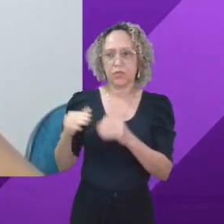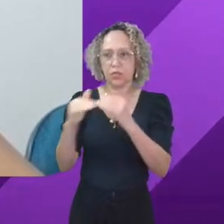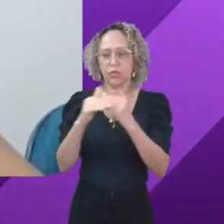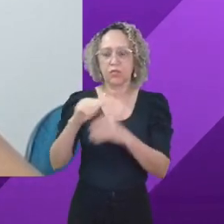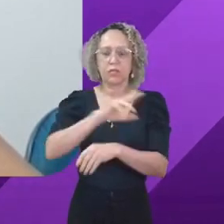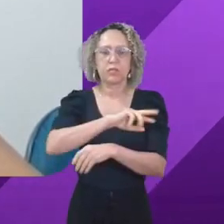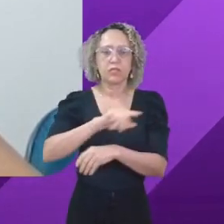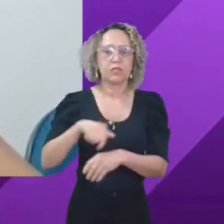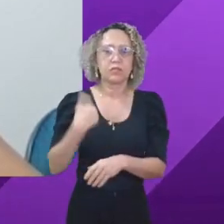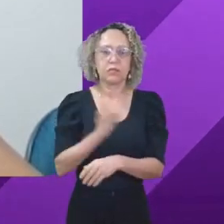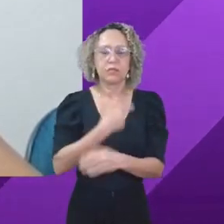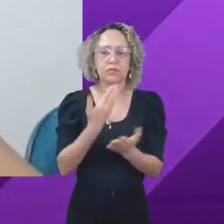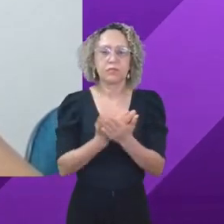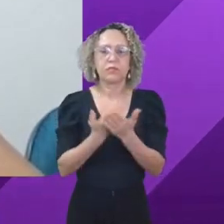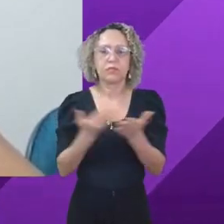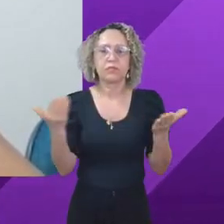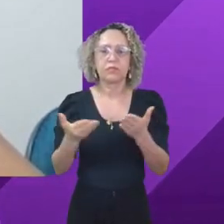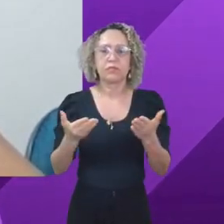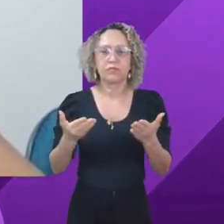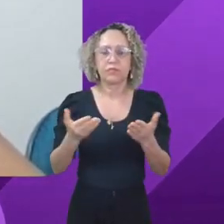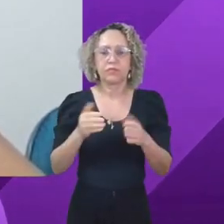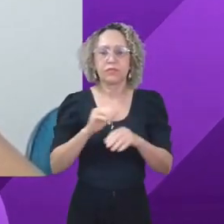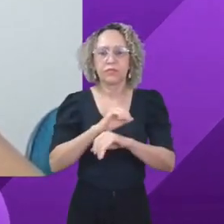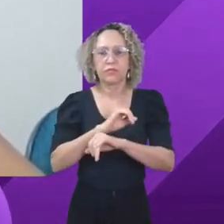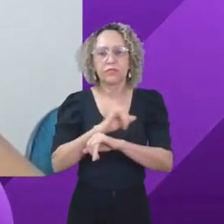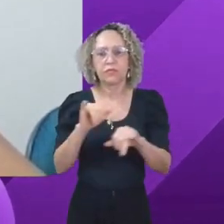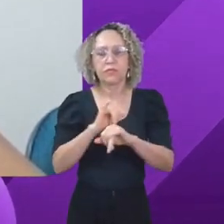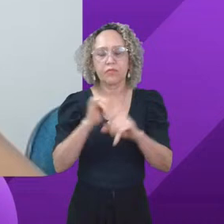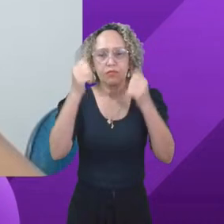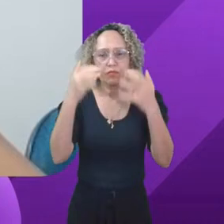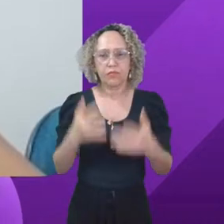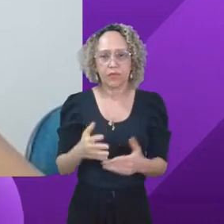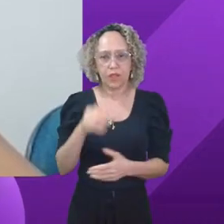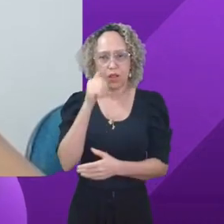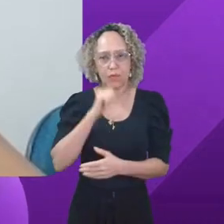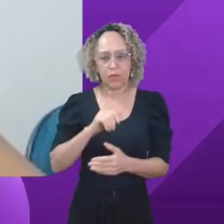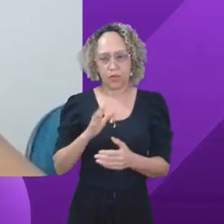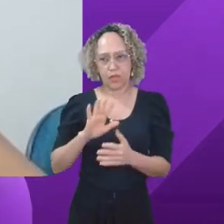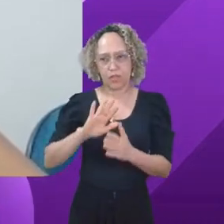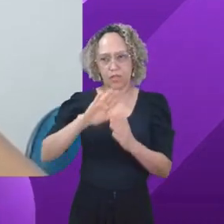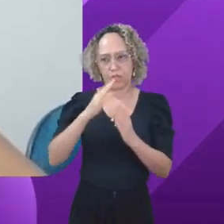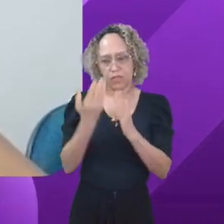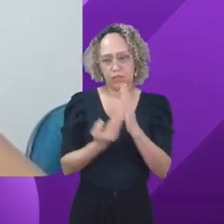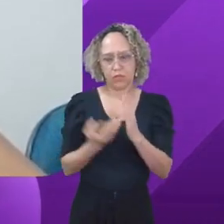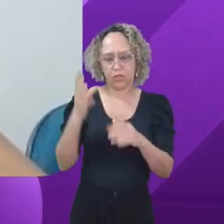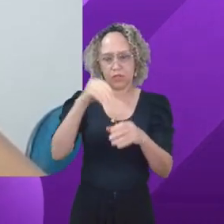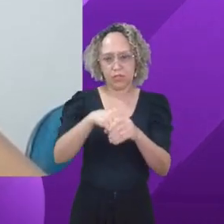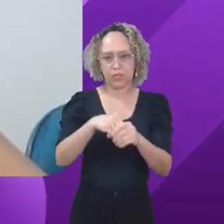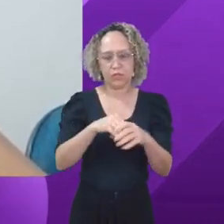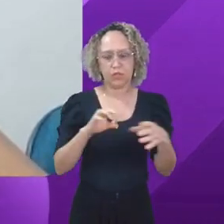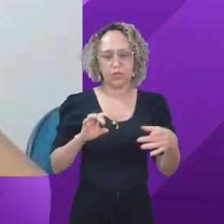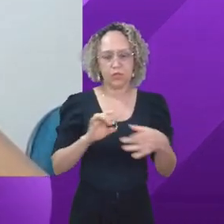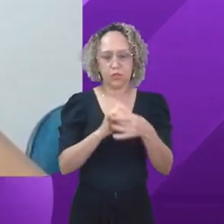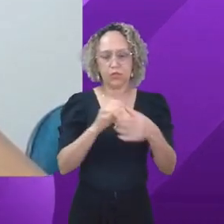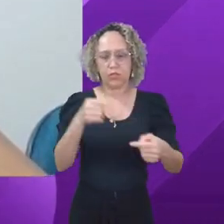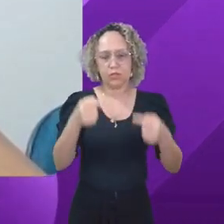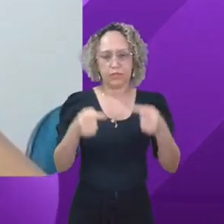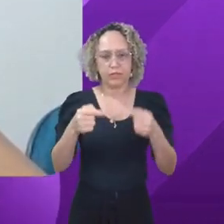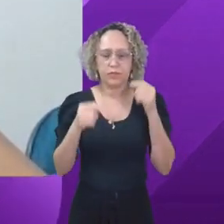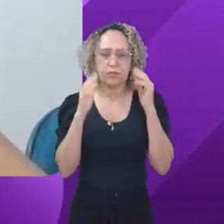nossa aula de hoje a gente vai falar um pouquinho, da mulher quilombola dentro da política, dentro desse contexto político.